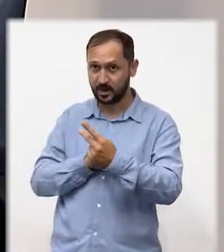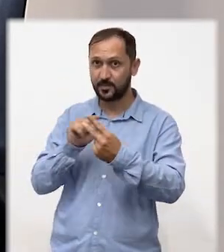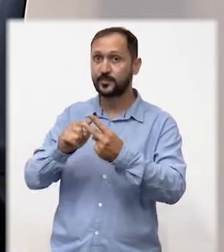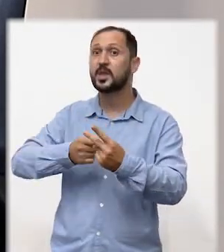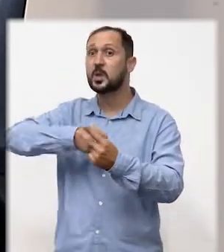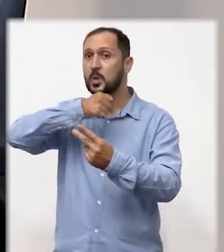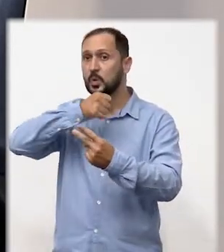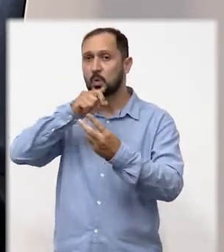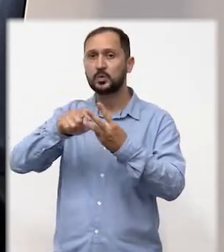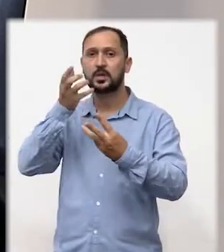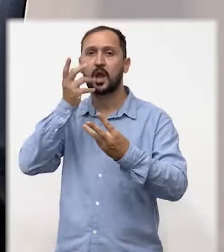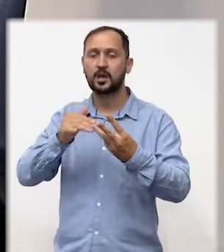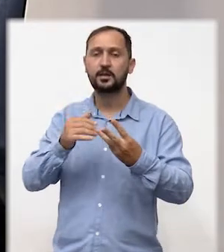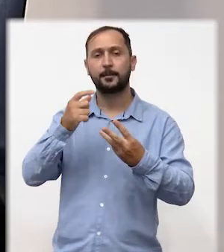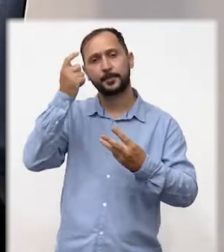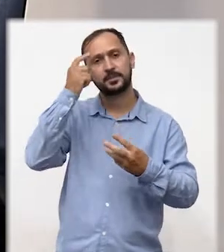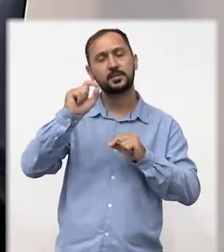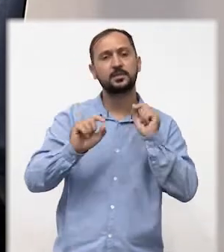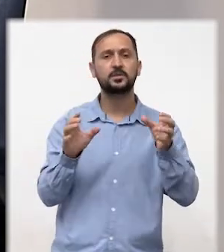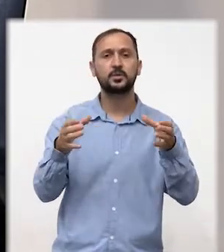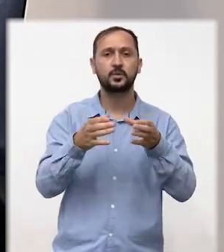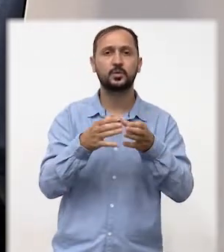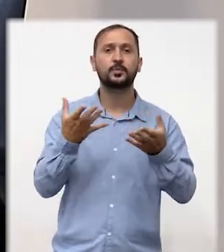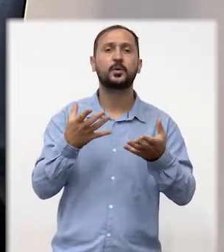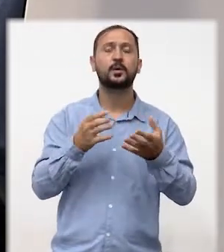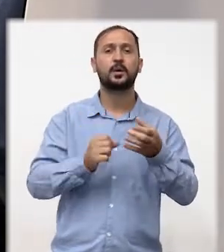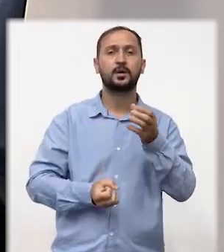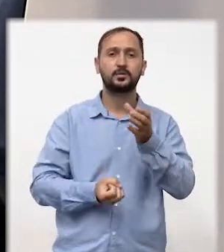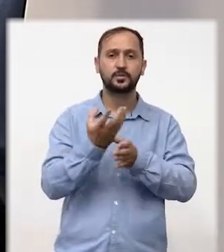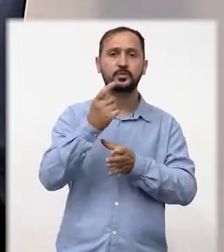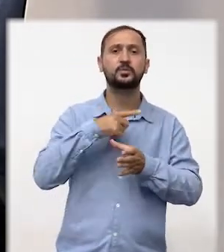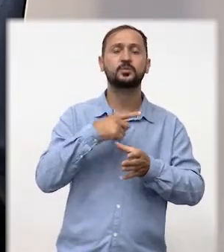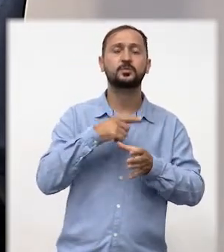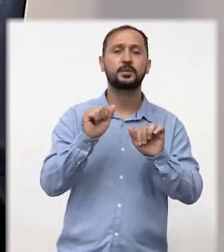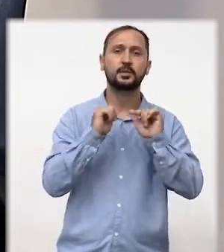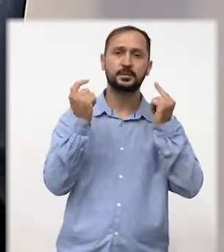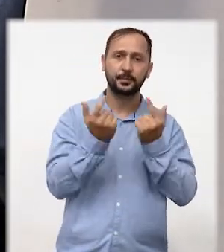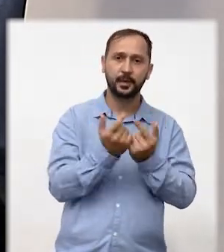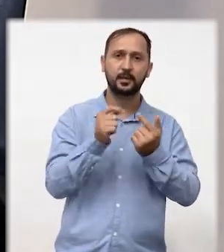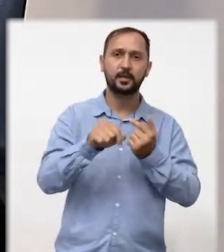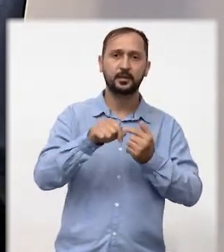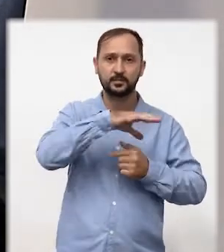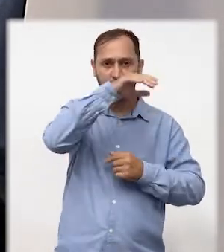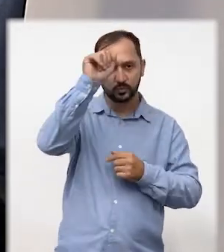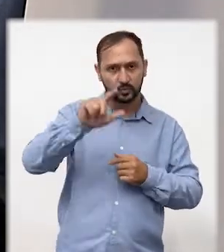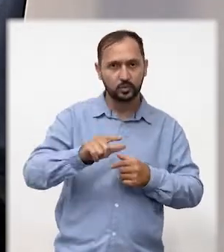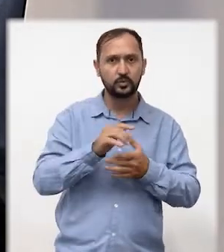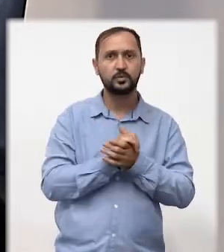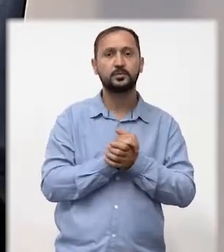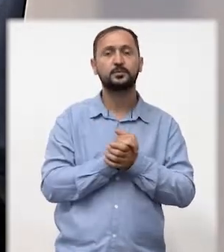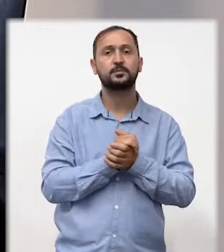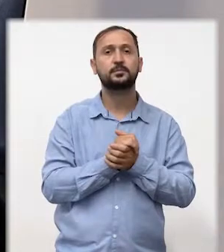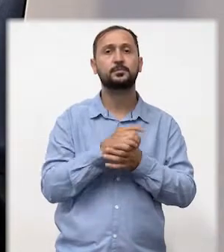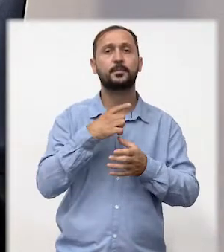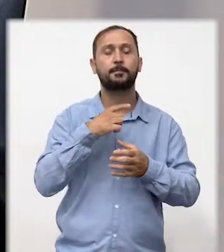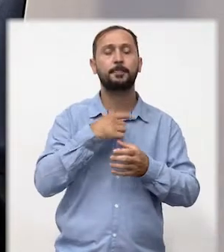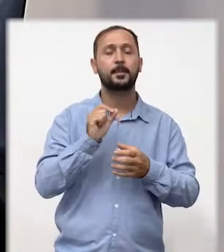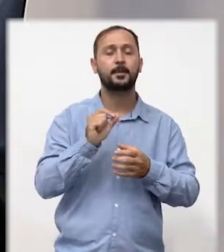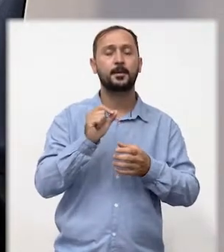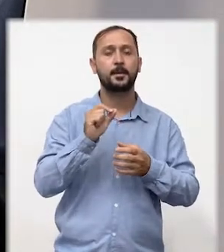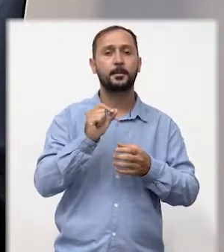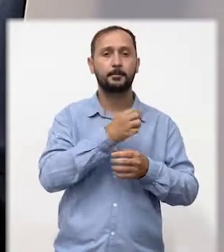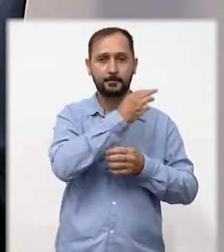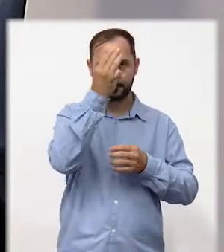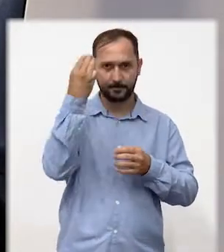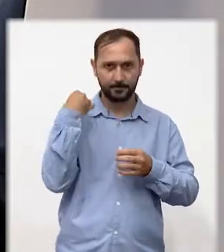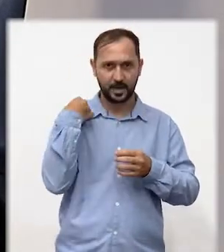Pensando nesse público vulnerável durante a pandemia, a campanha criada pela Assembleia Legislativa de Mato Grosso do Sul, Maio